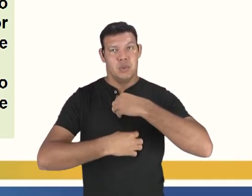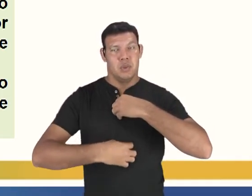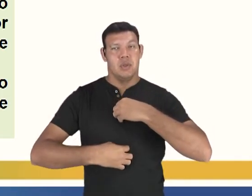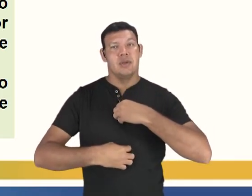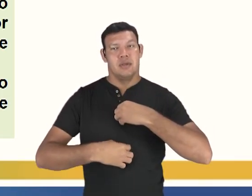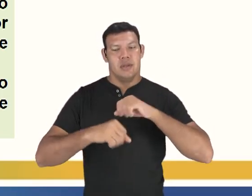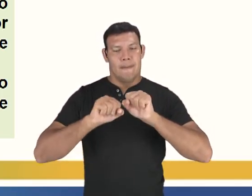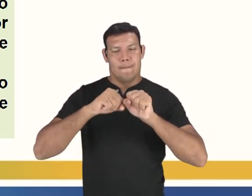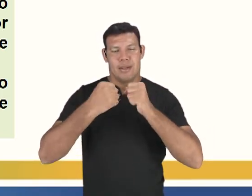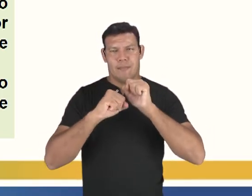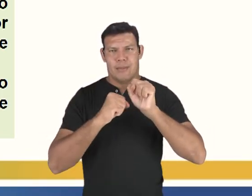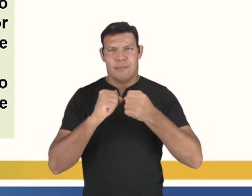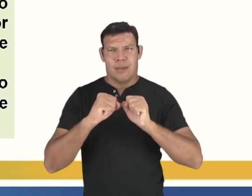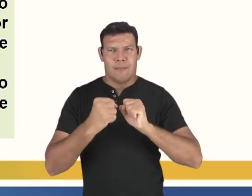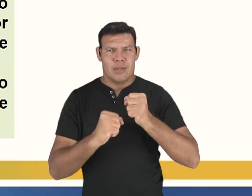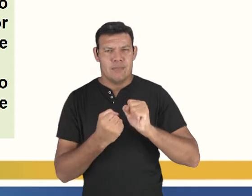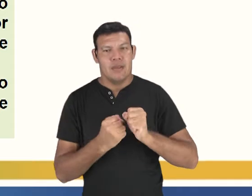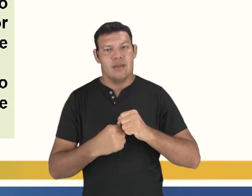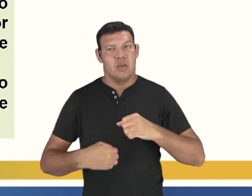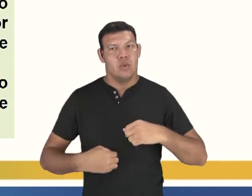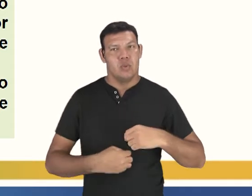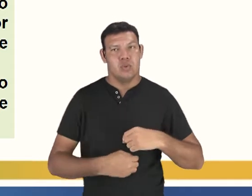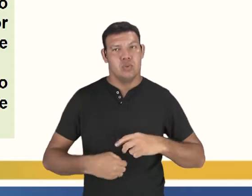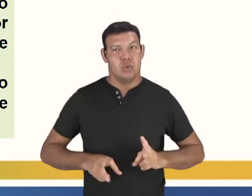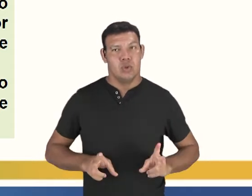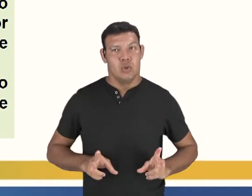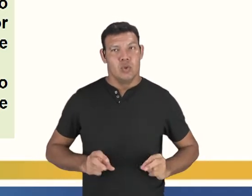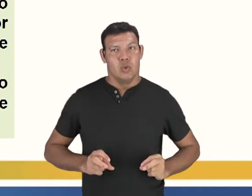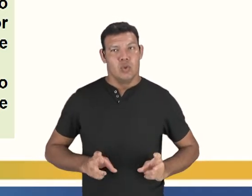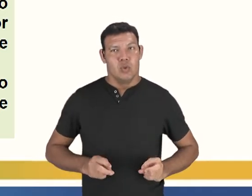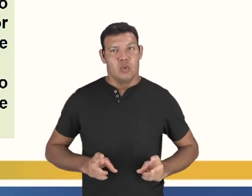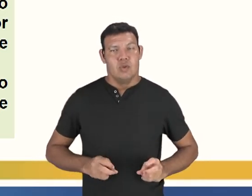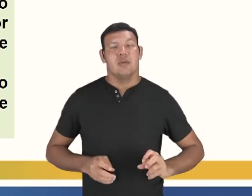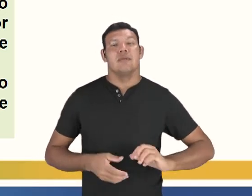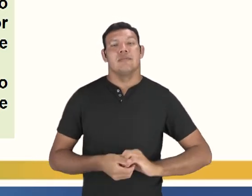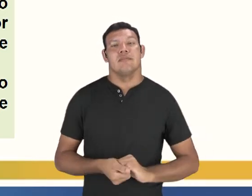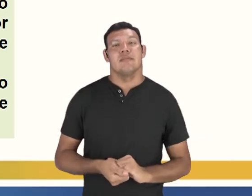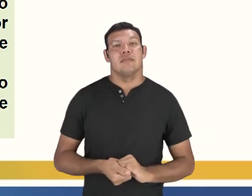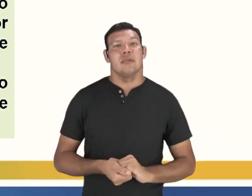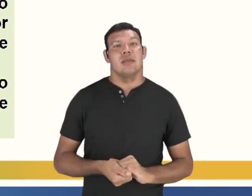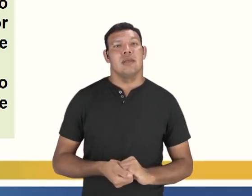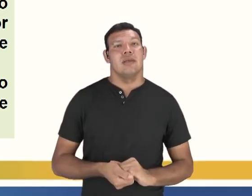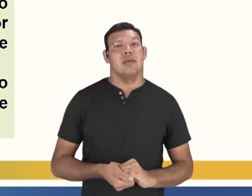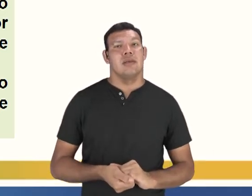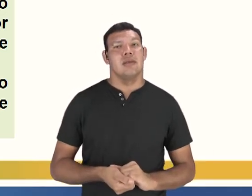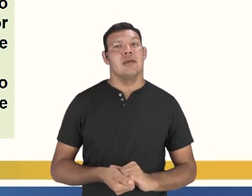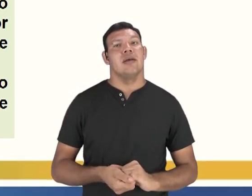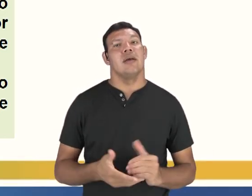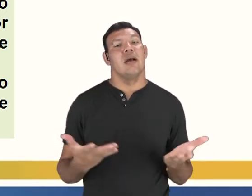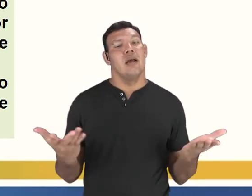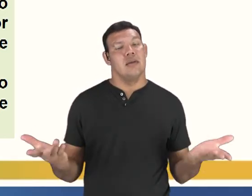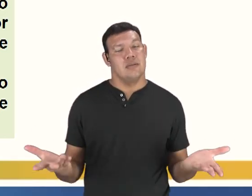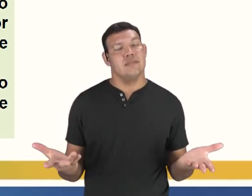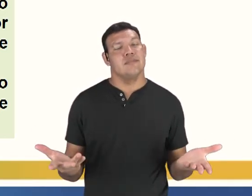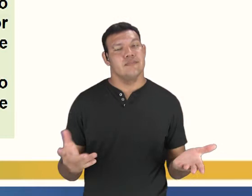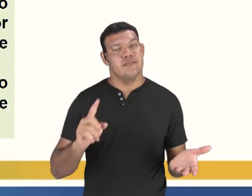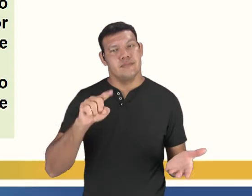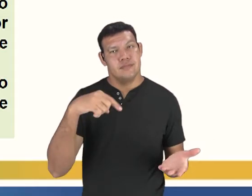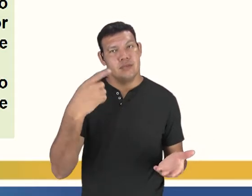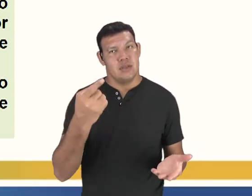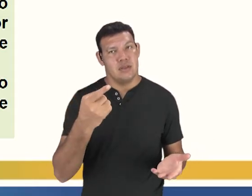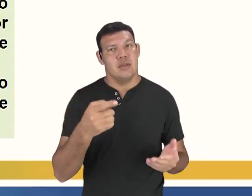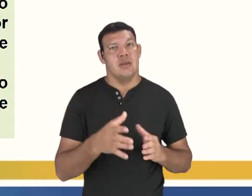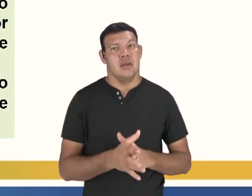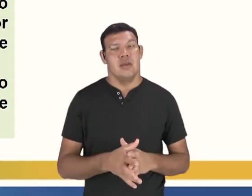dissolvido, quebrado, passa para o intestino delgado, onde ele vai ser ainda mais digerido e vai começar a ocorrer a absorção de nutrientes.